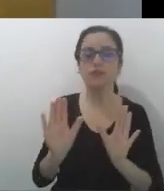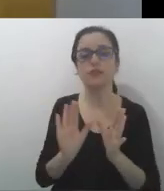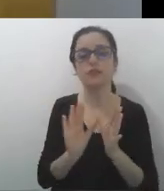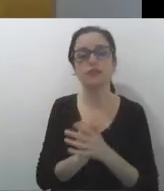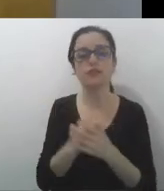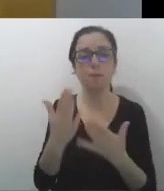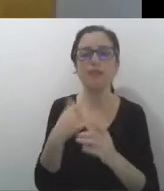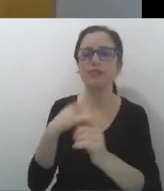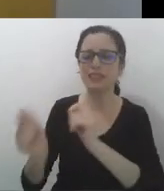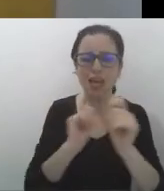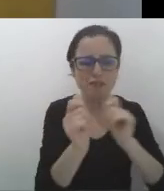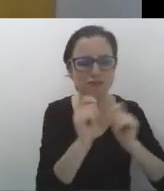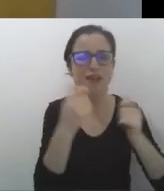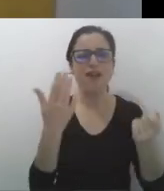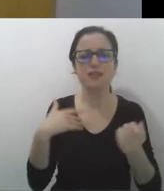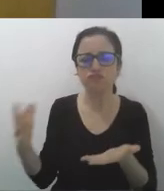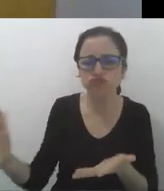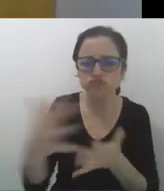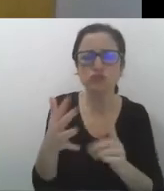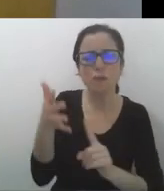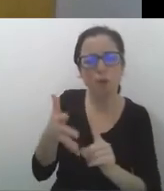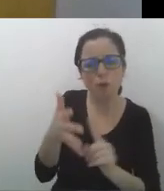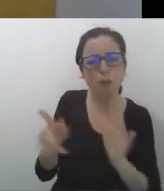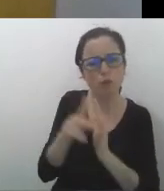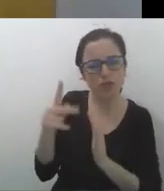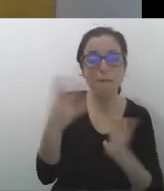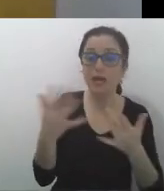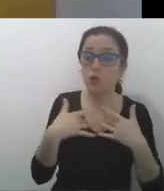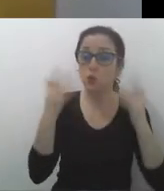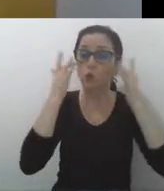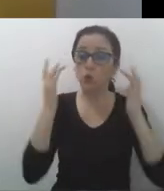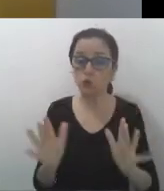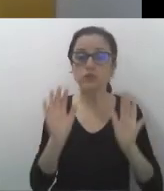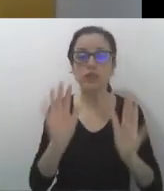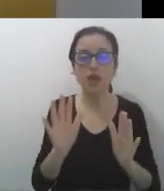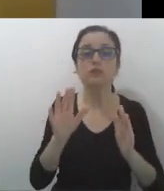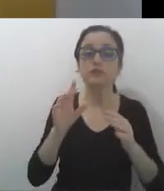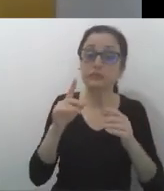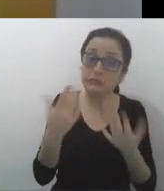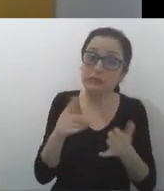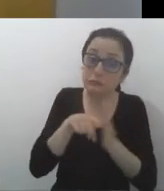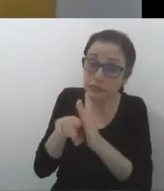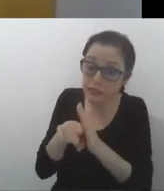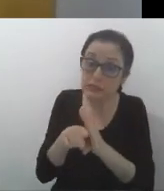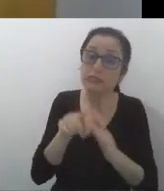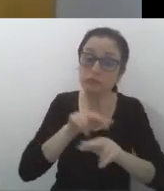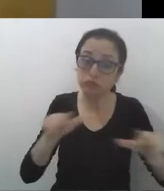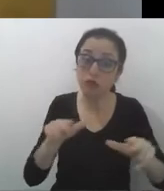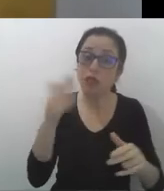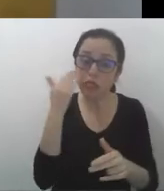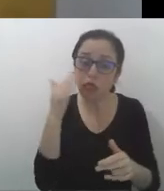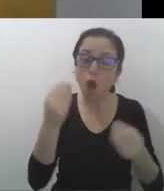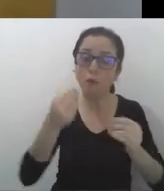alcançar, teriam que ser feitas muitas entrevistas, eu acho, muitos depoimentos, enfim, não sei. Mas seria uma pesquisa e tanto, se